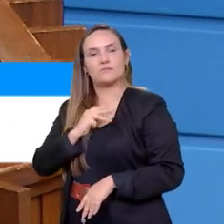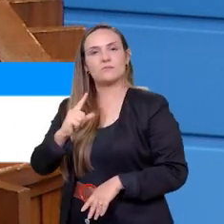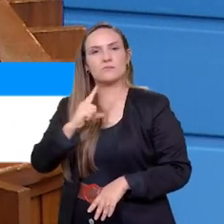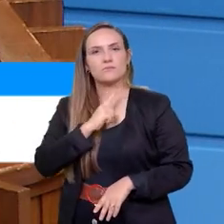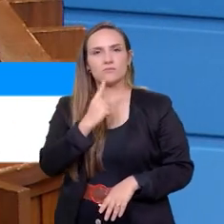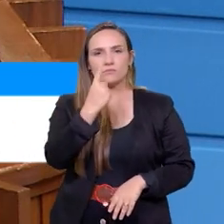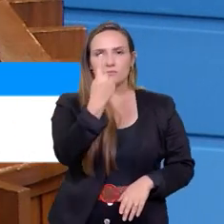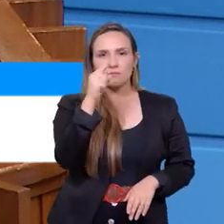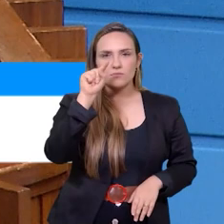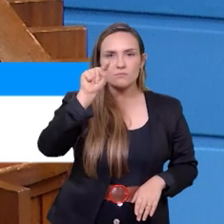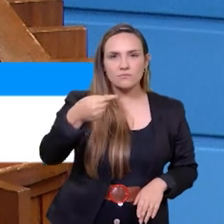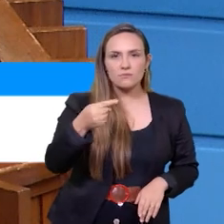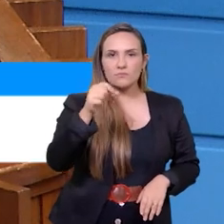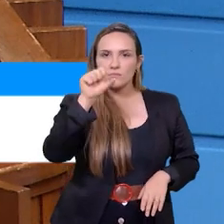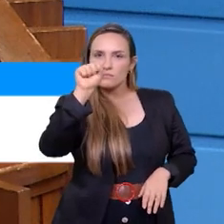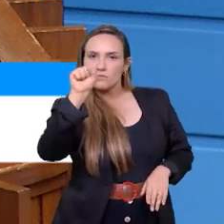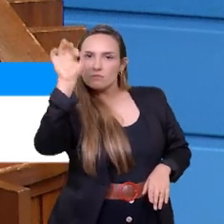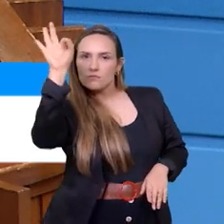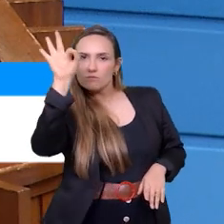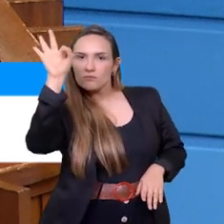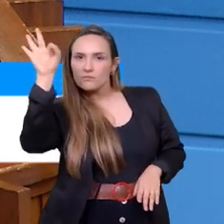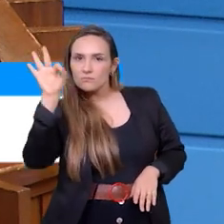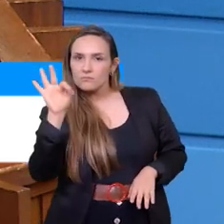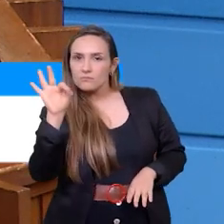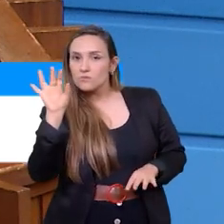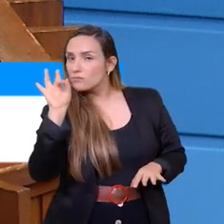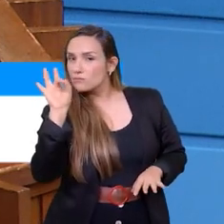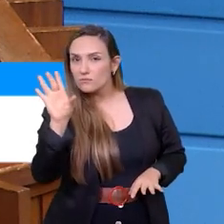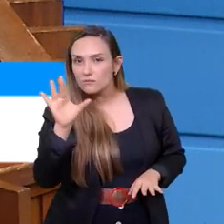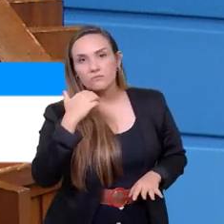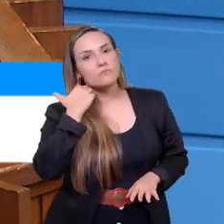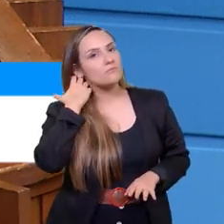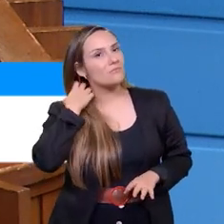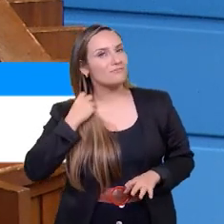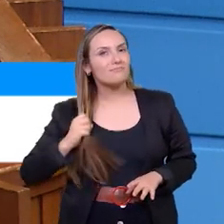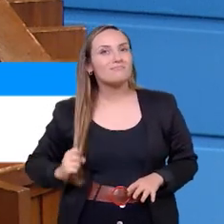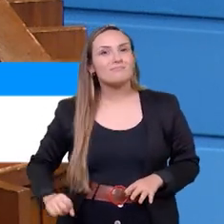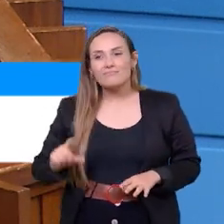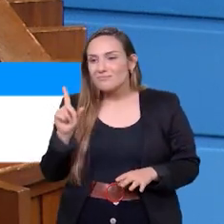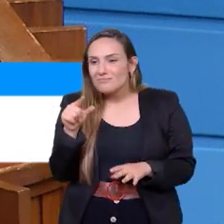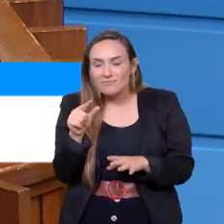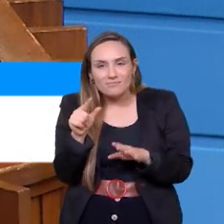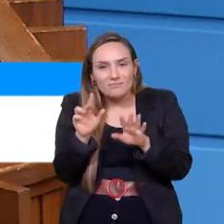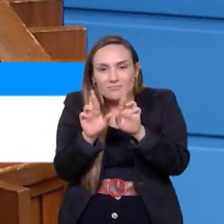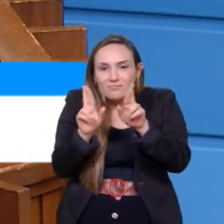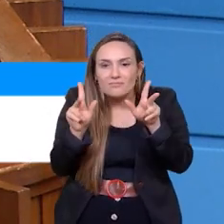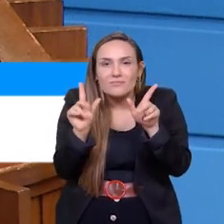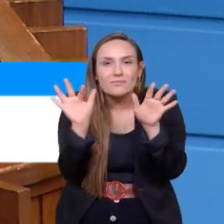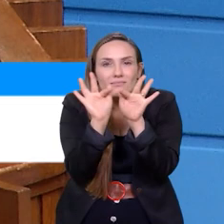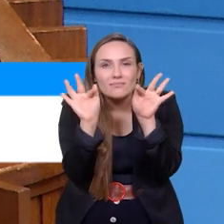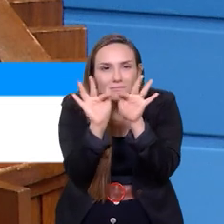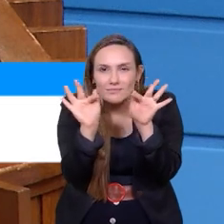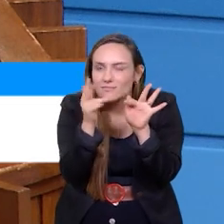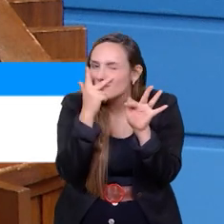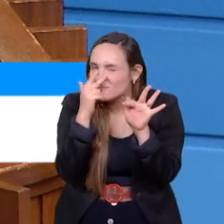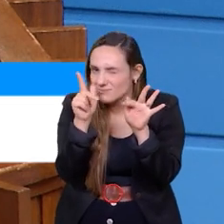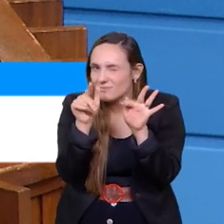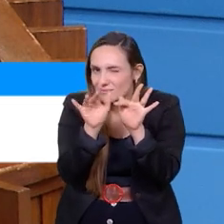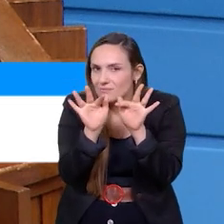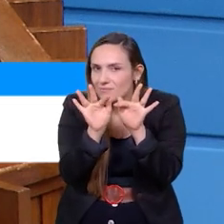foi de um ponto oito por cento praticamente é uma diferença muito pequena